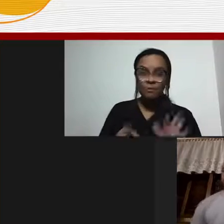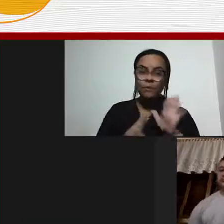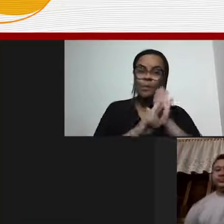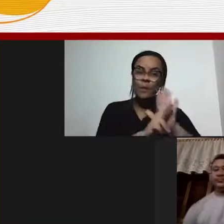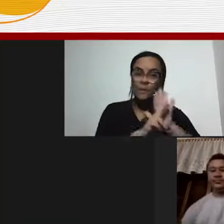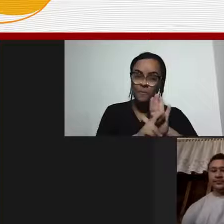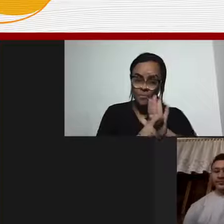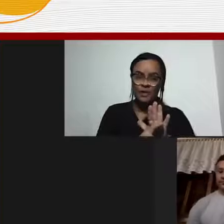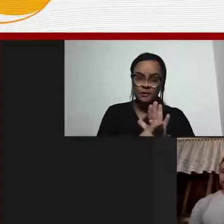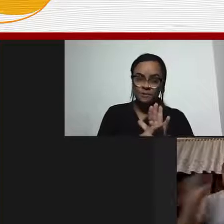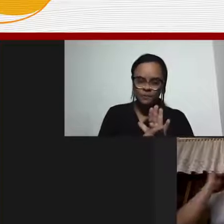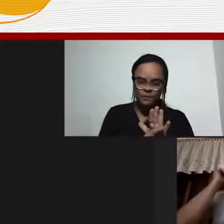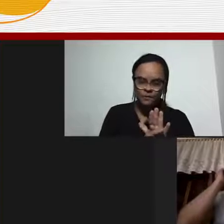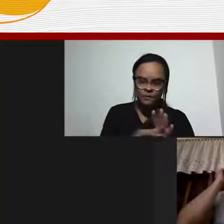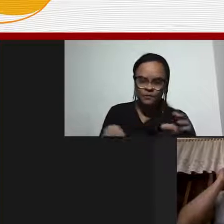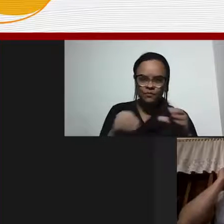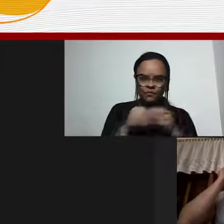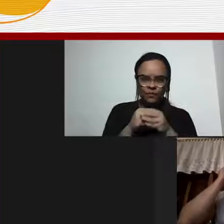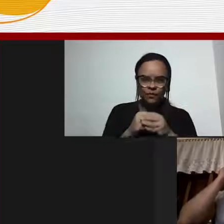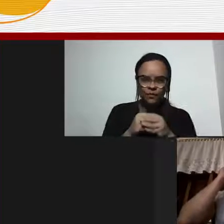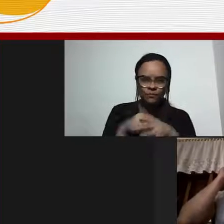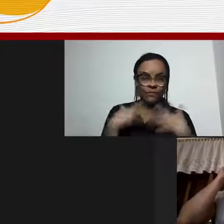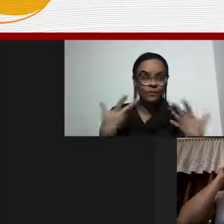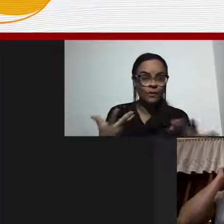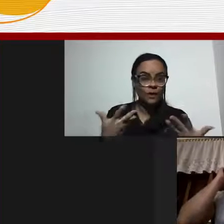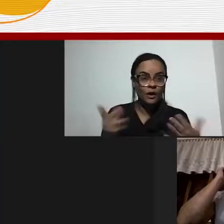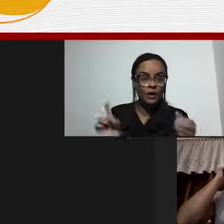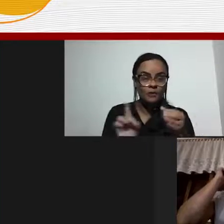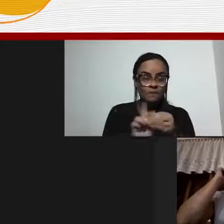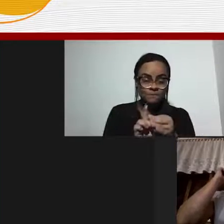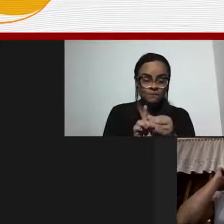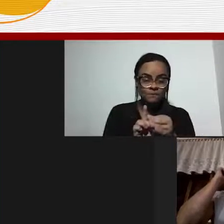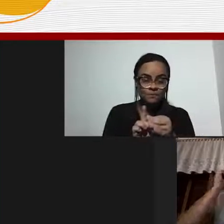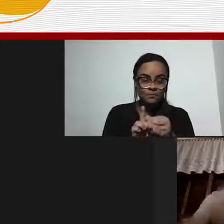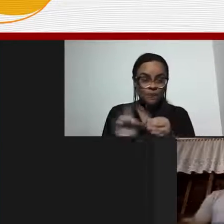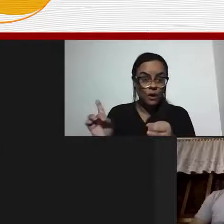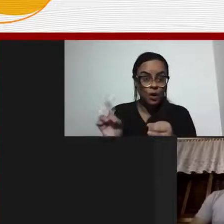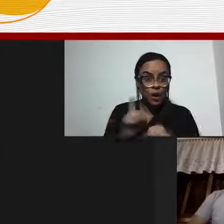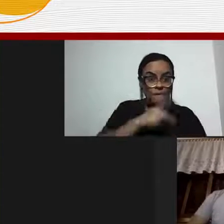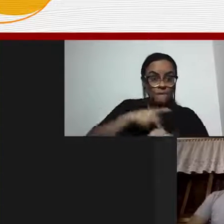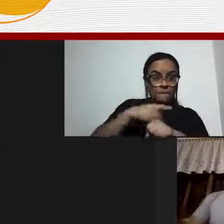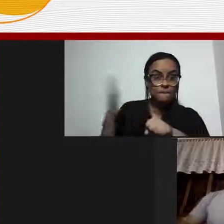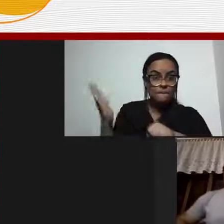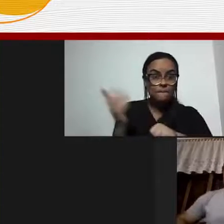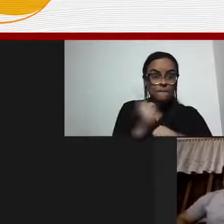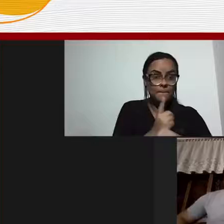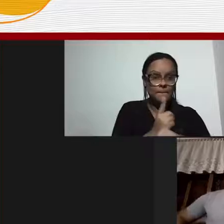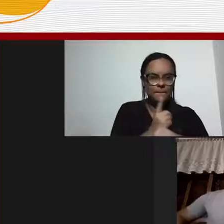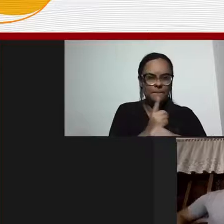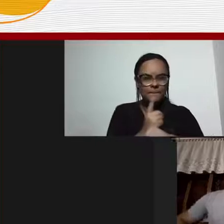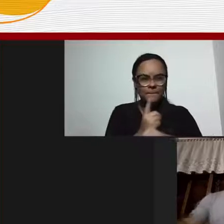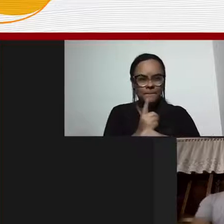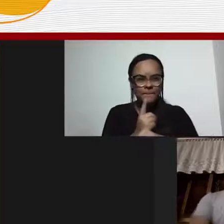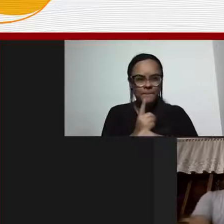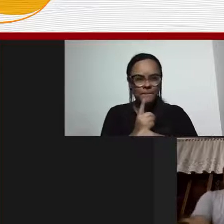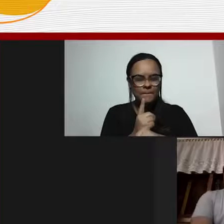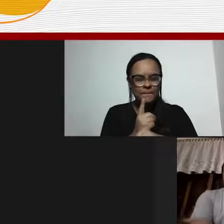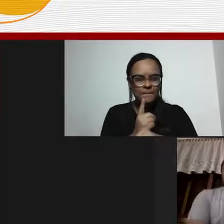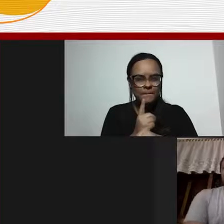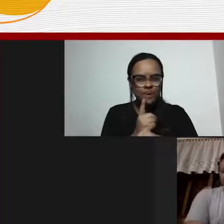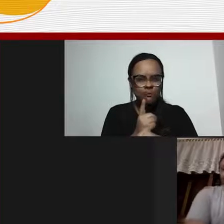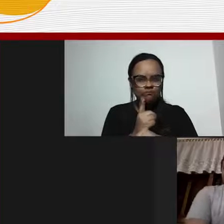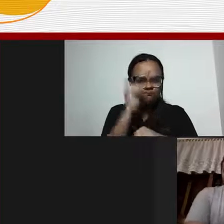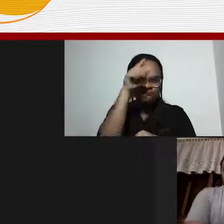como referência dentro do esporte, foi quando eu cheguei do Canadá, Crodô, eu desci do caminhão, do corpo de